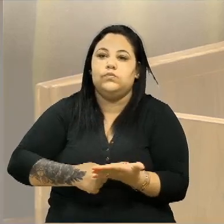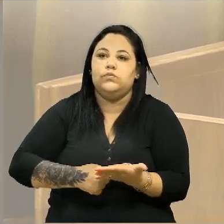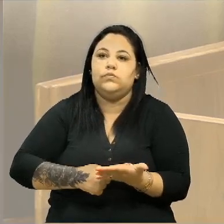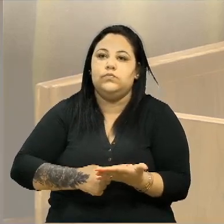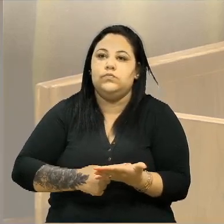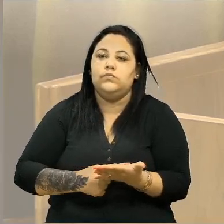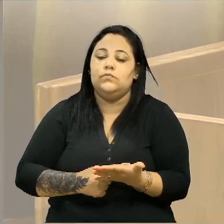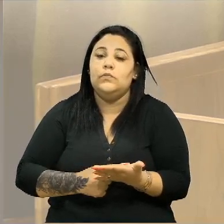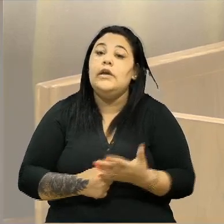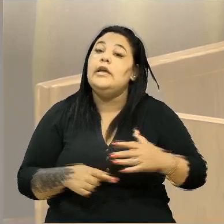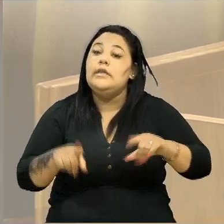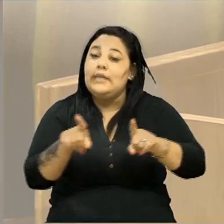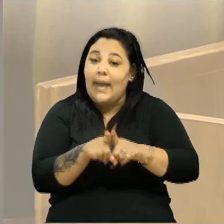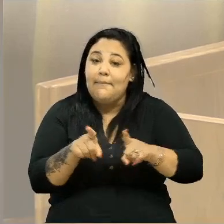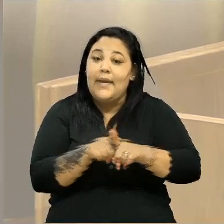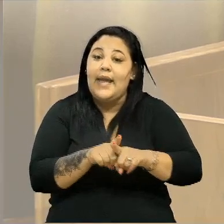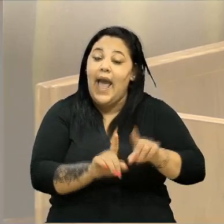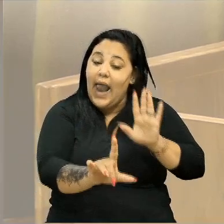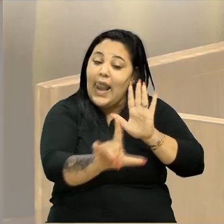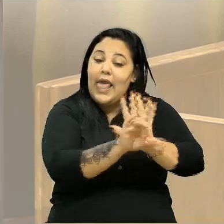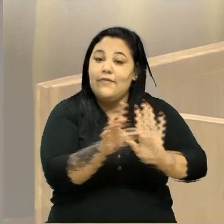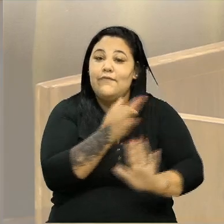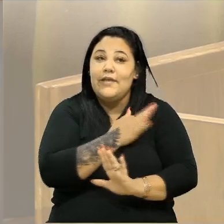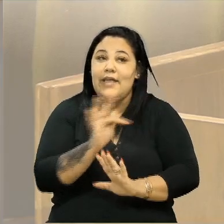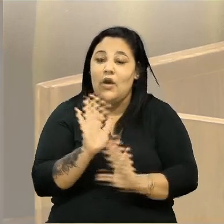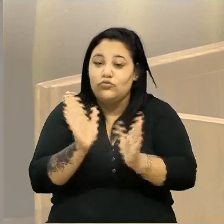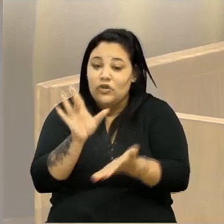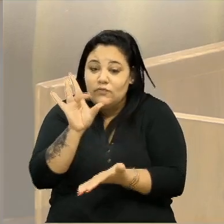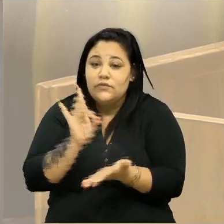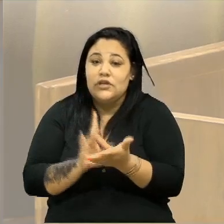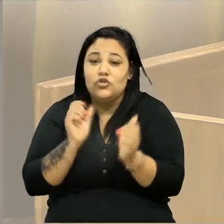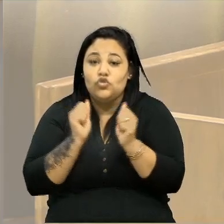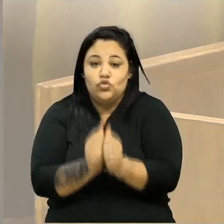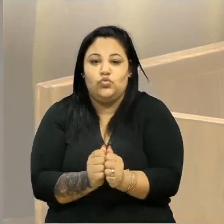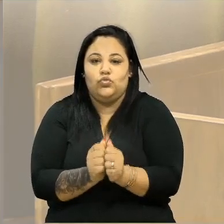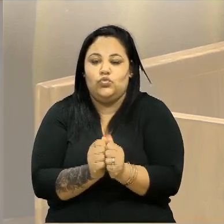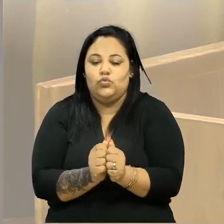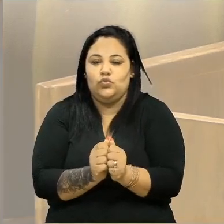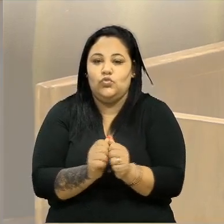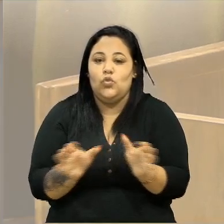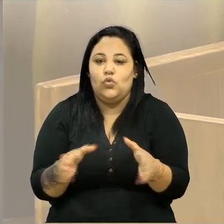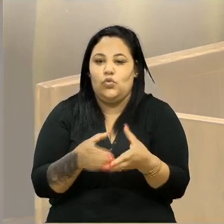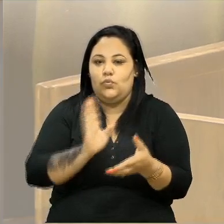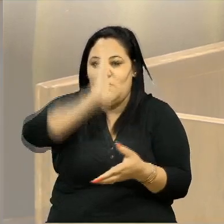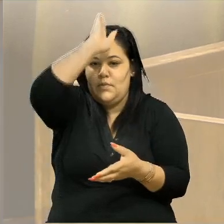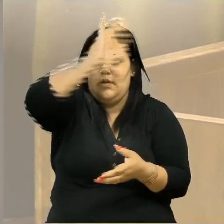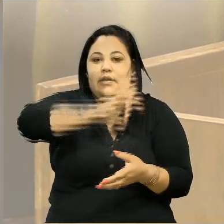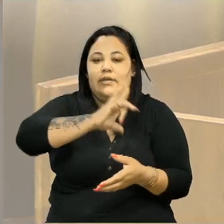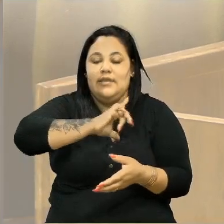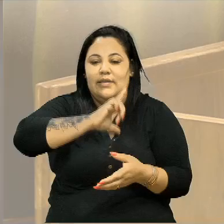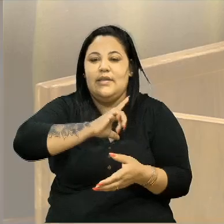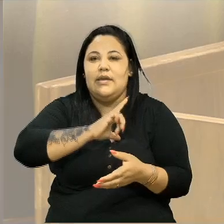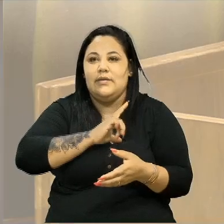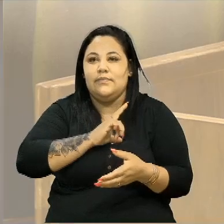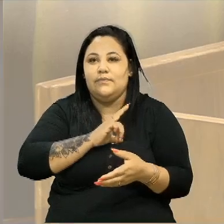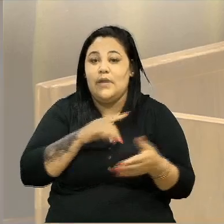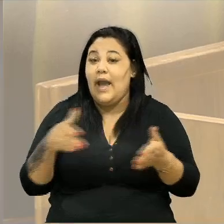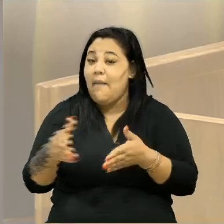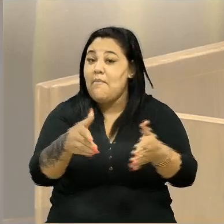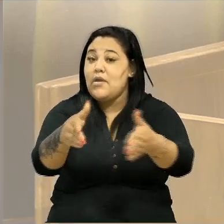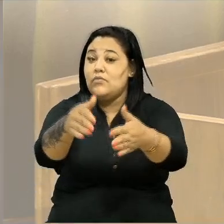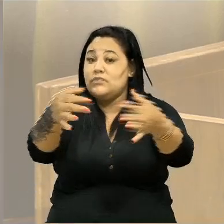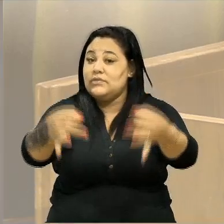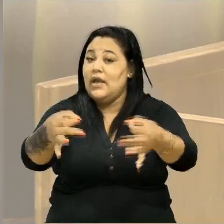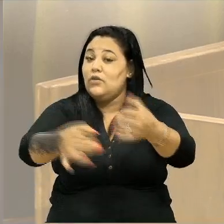regula essa correlação e credenciamento com o Corpo de Bombeiros. Existem caminhos corretos para